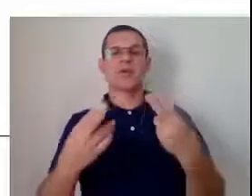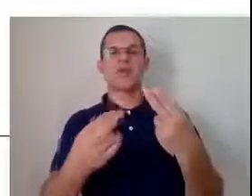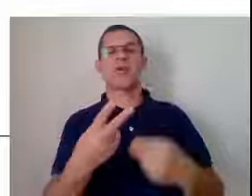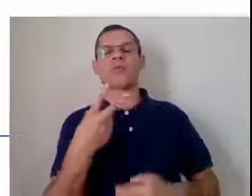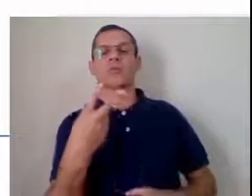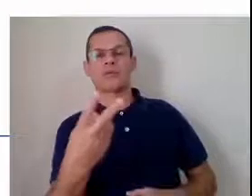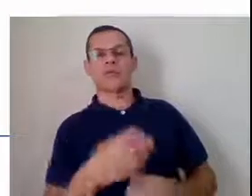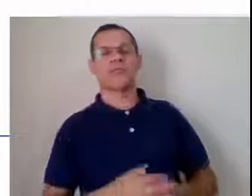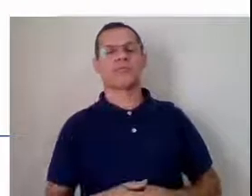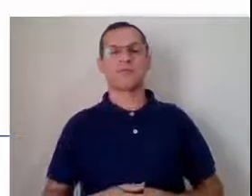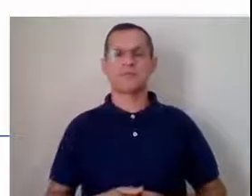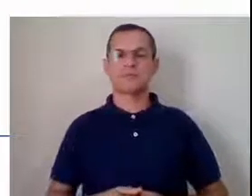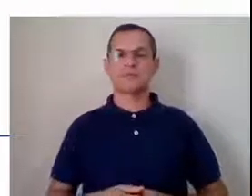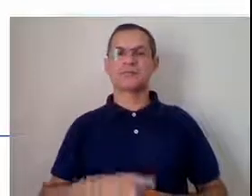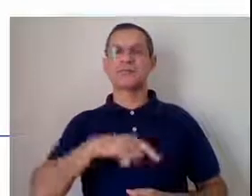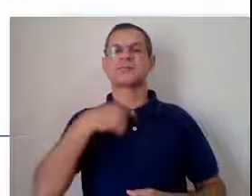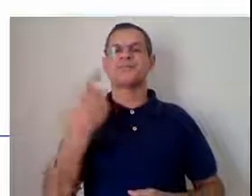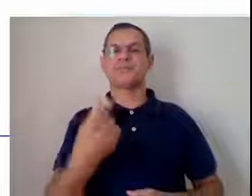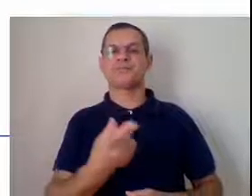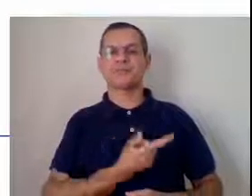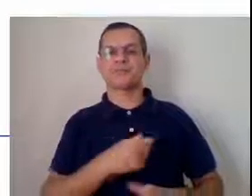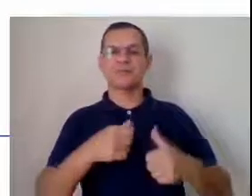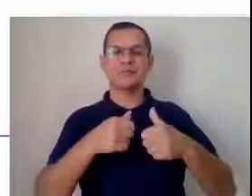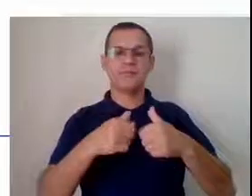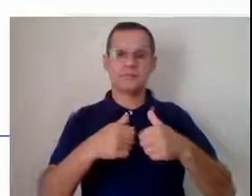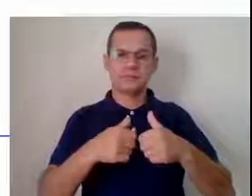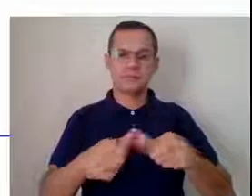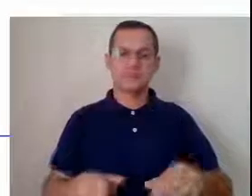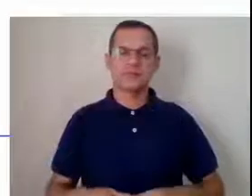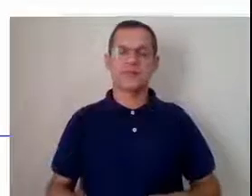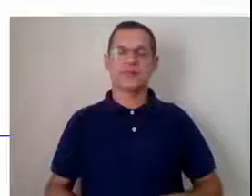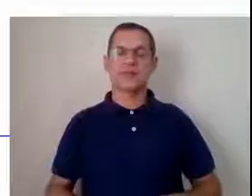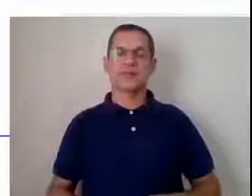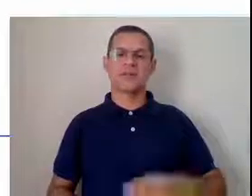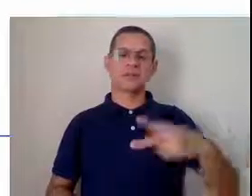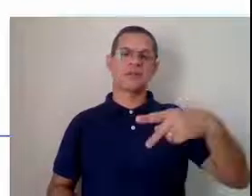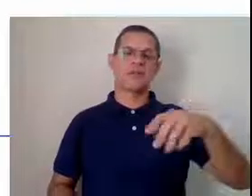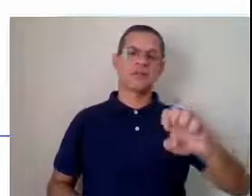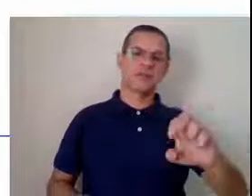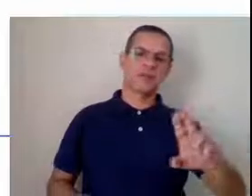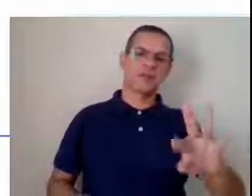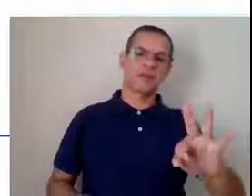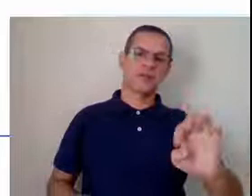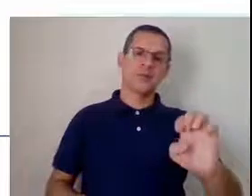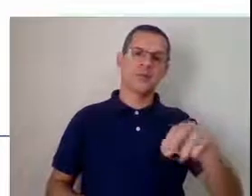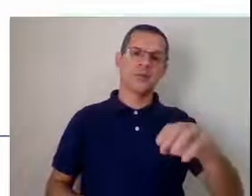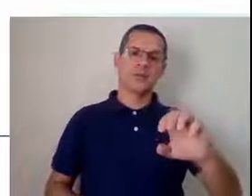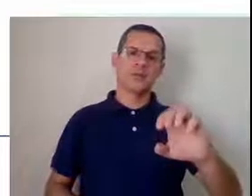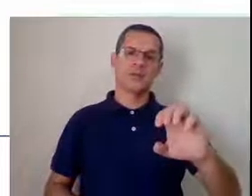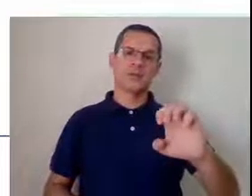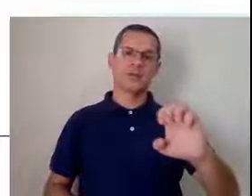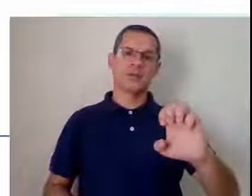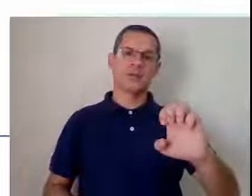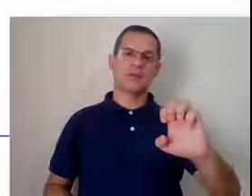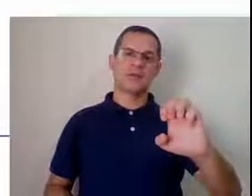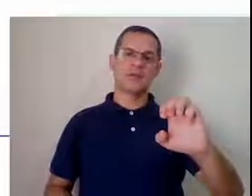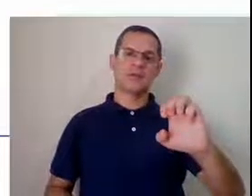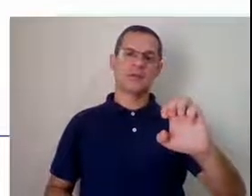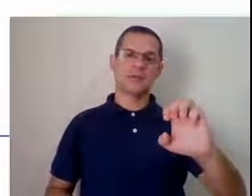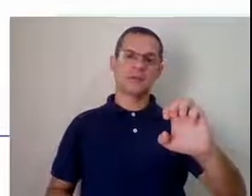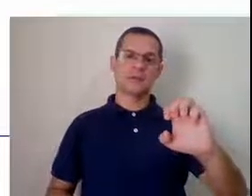a 2. Então, nós temos aí esse pertencimento, essa pertinência,